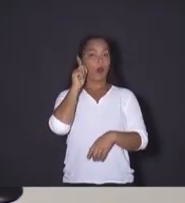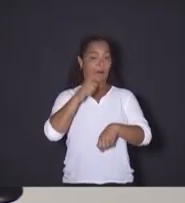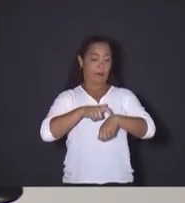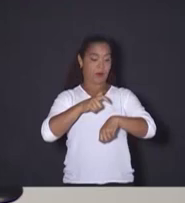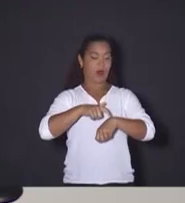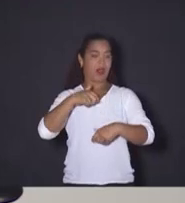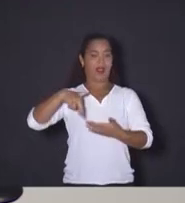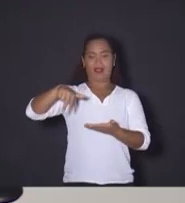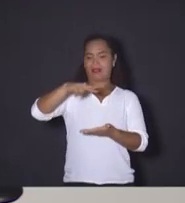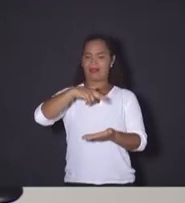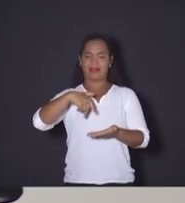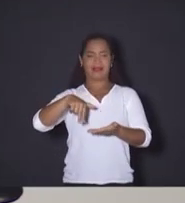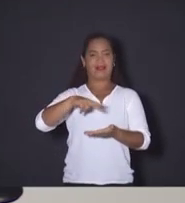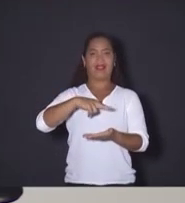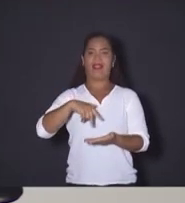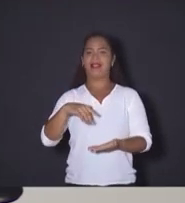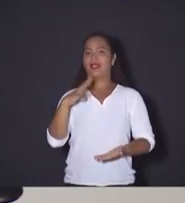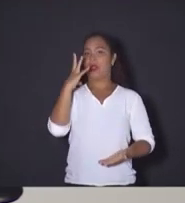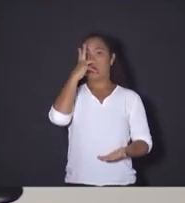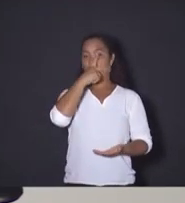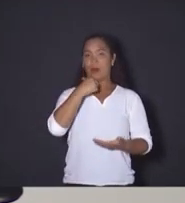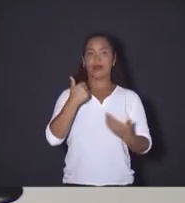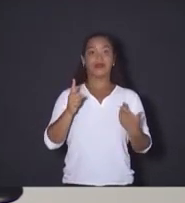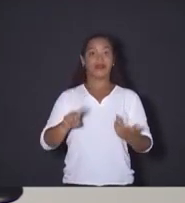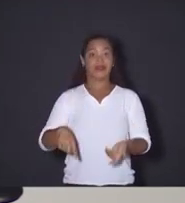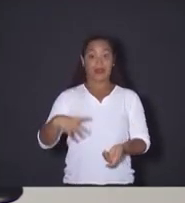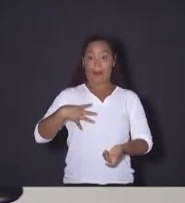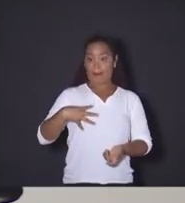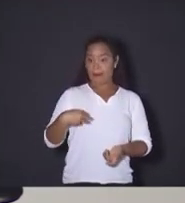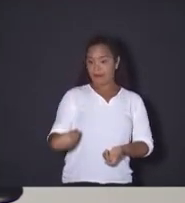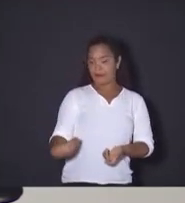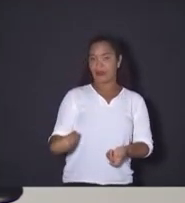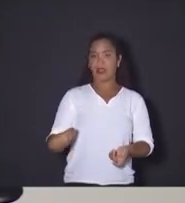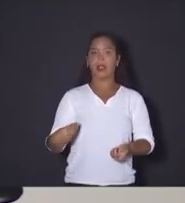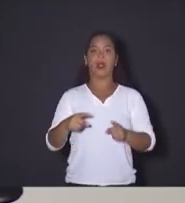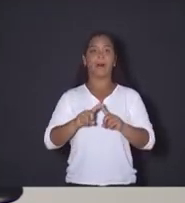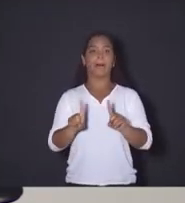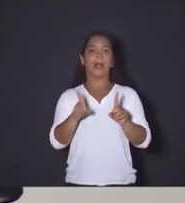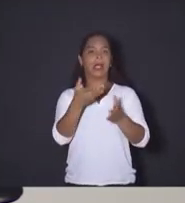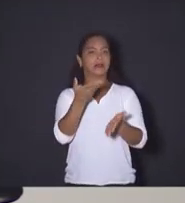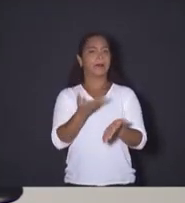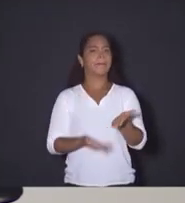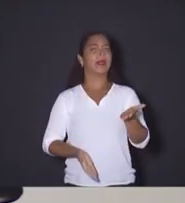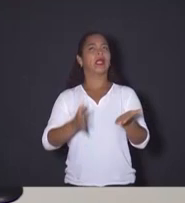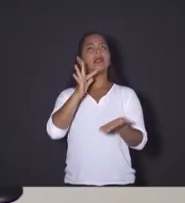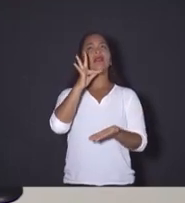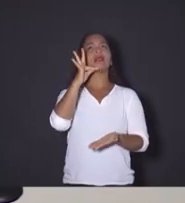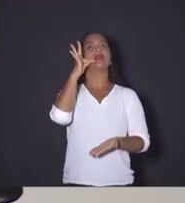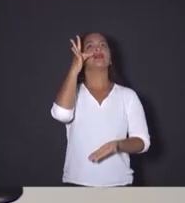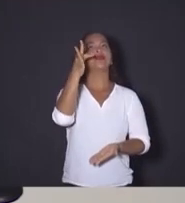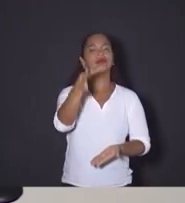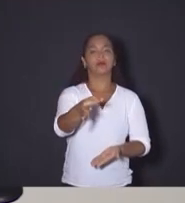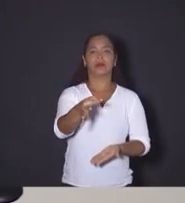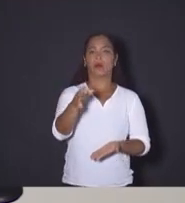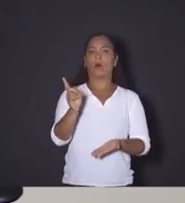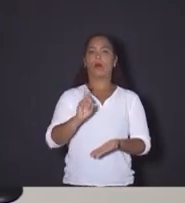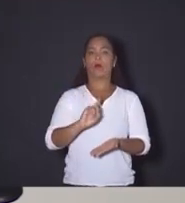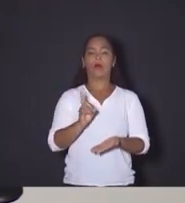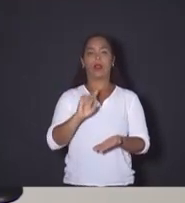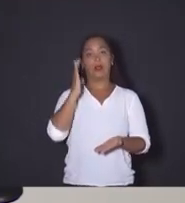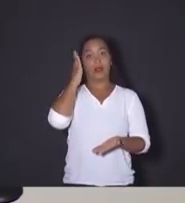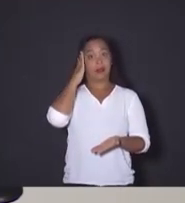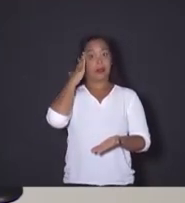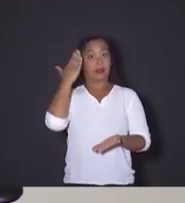dançar muitas meninas hoje eu sou mãe de família já têm filhos mas não perderam a esperança apesar de não não terem